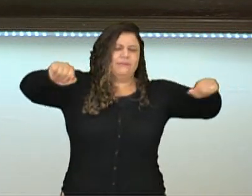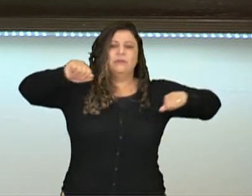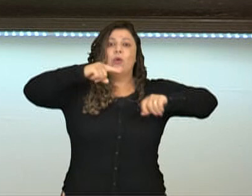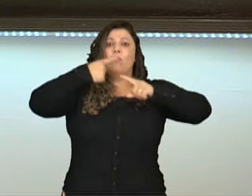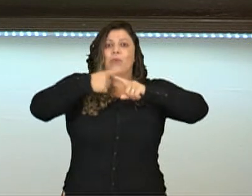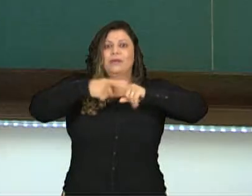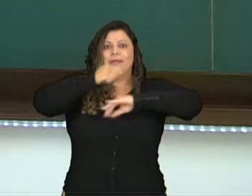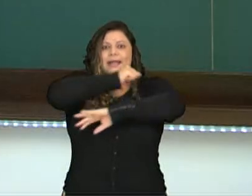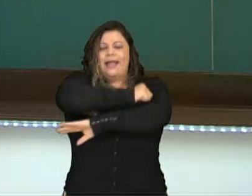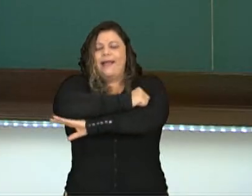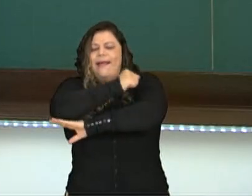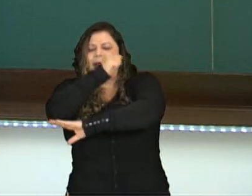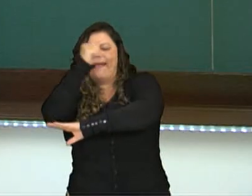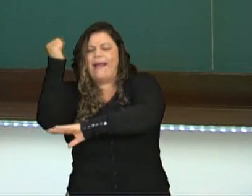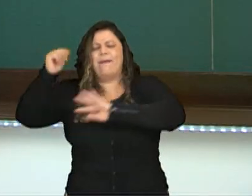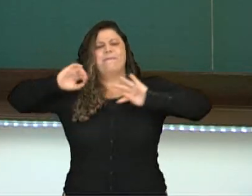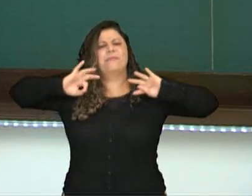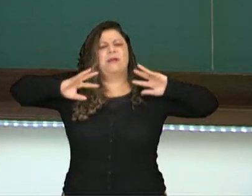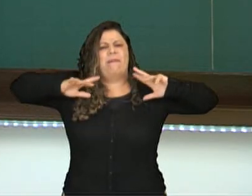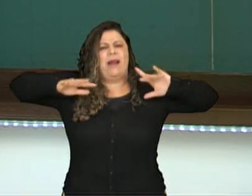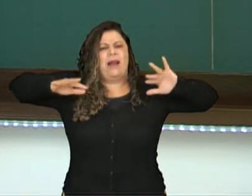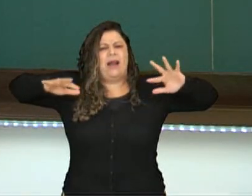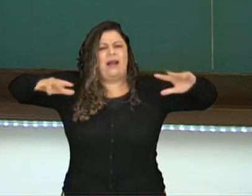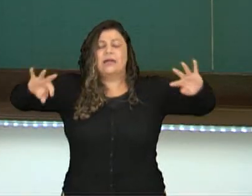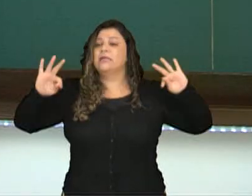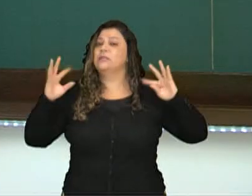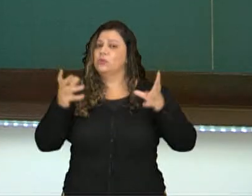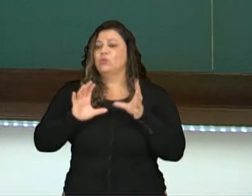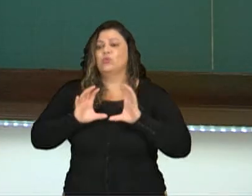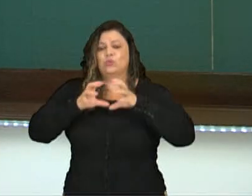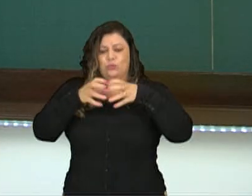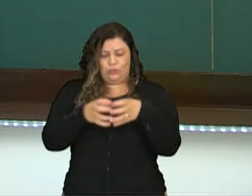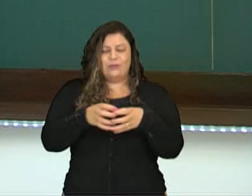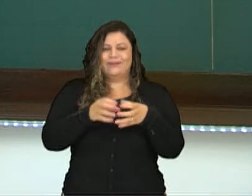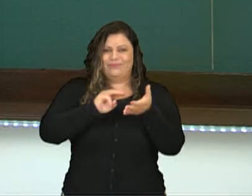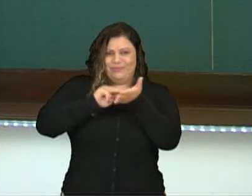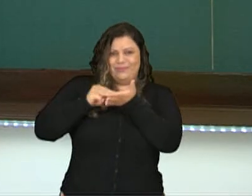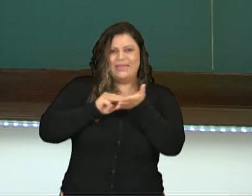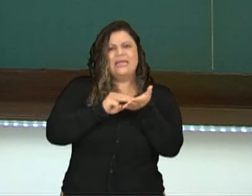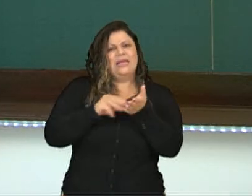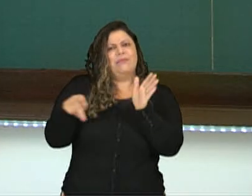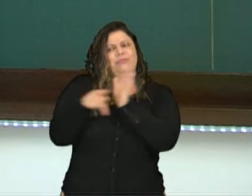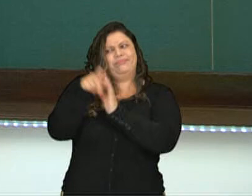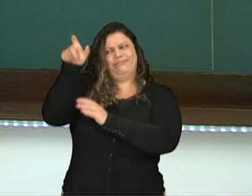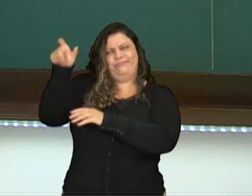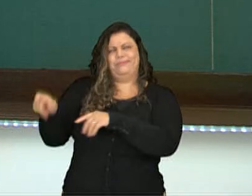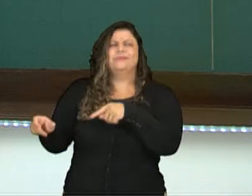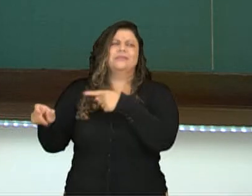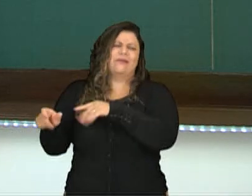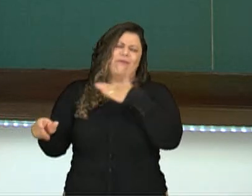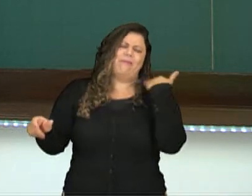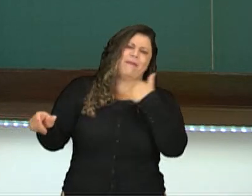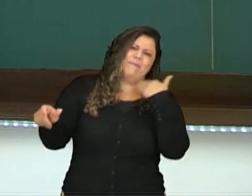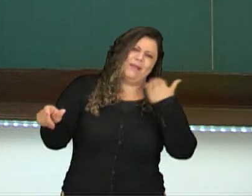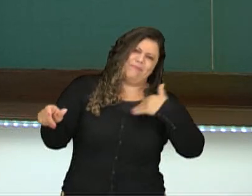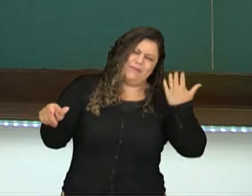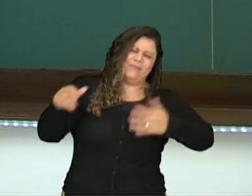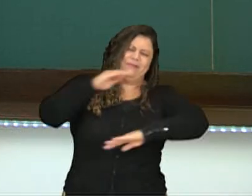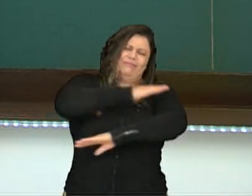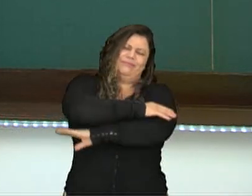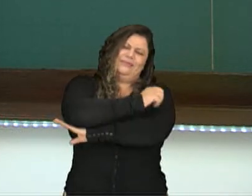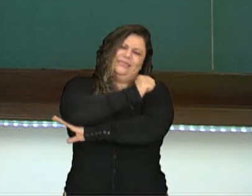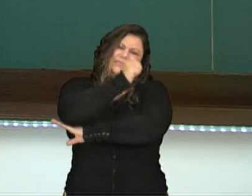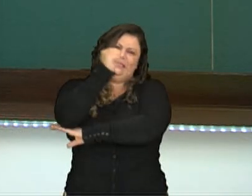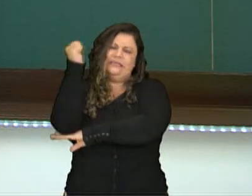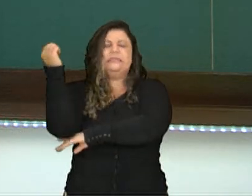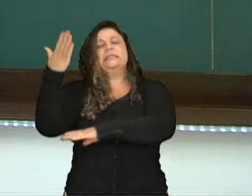que todos os membros da equipe do arqueólogo Howard, e inclusive ele, teriam sido amaldiçoados e morreram logo após abrir essa